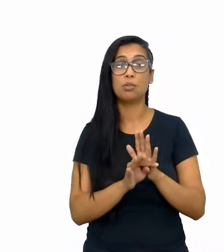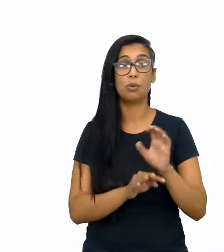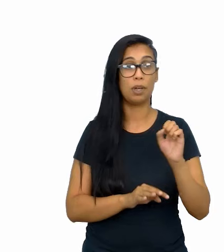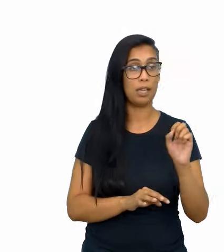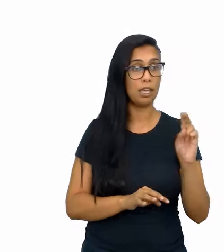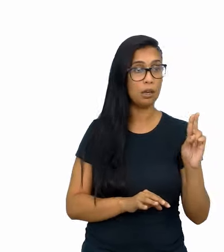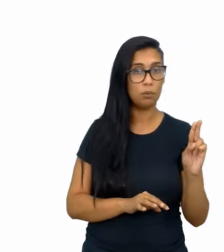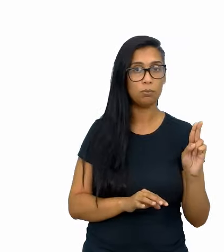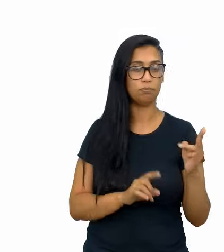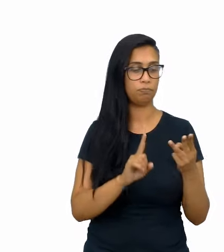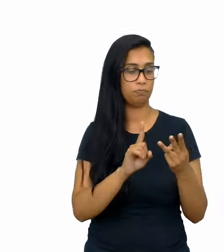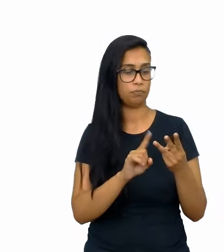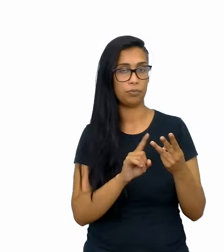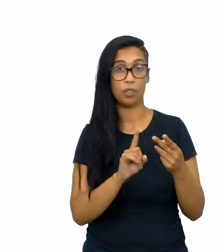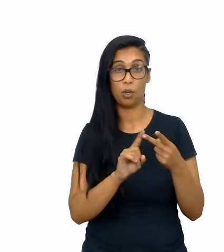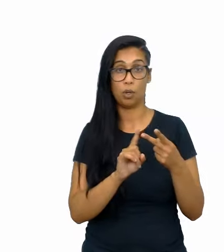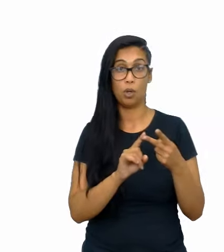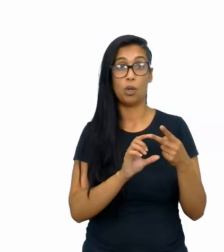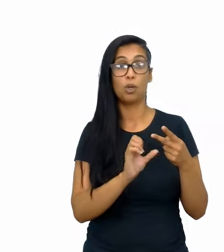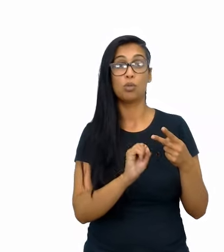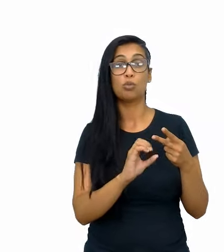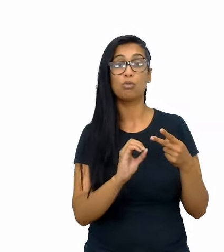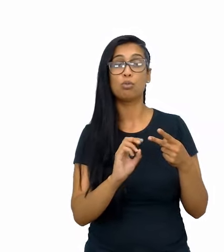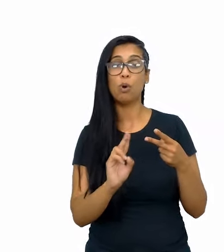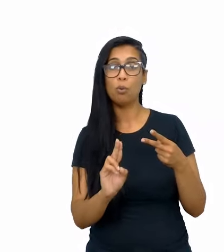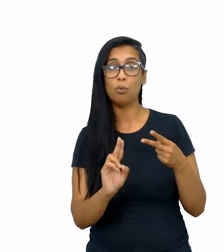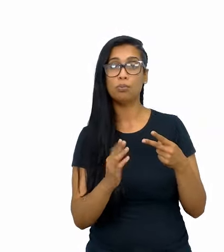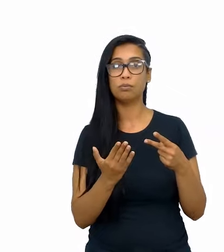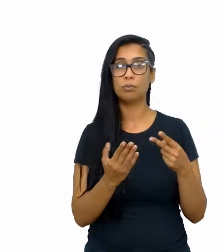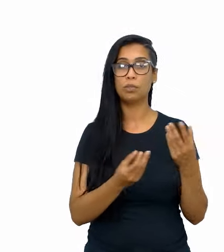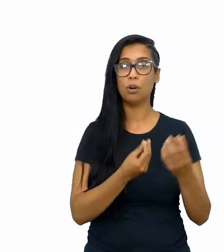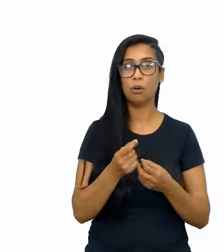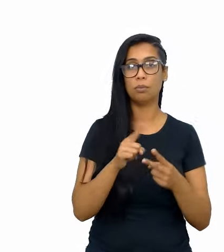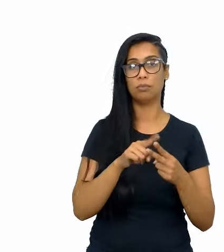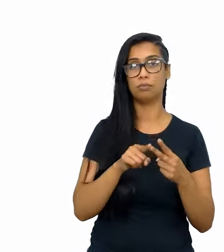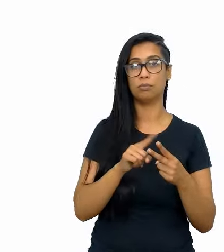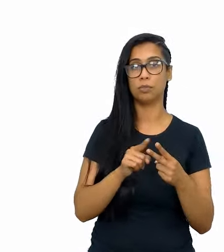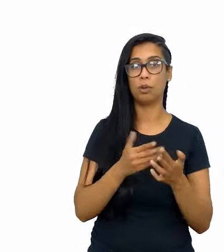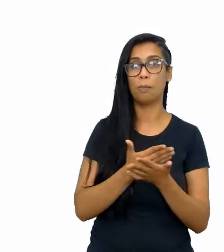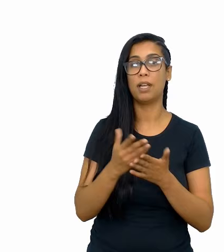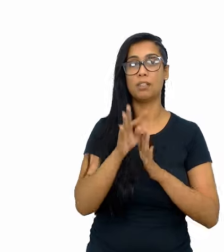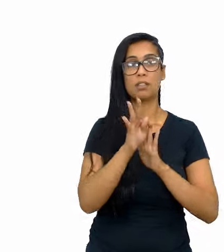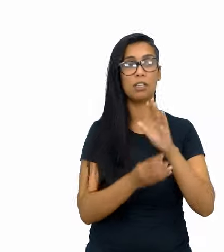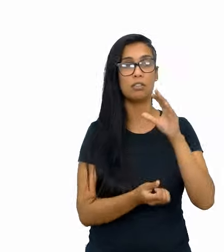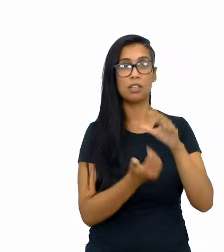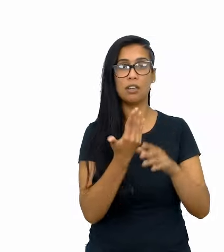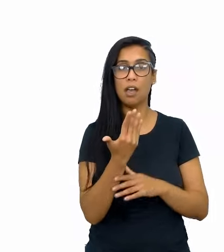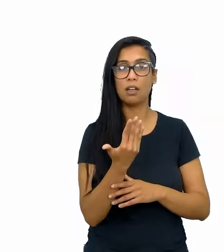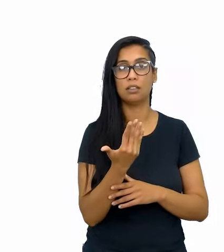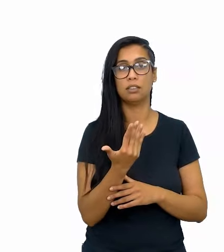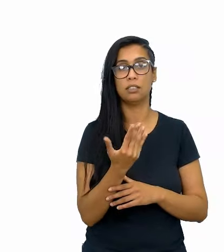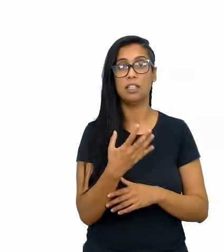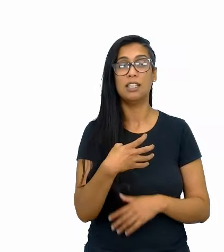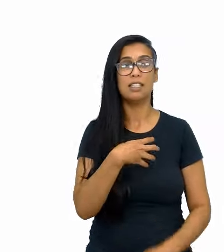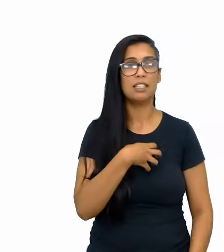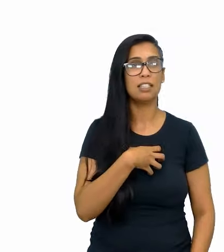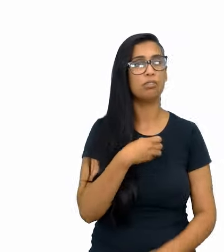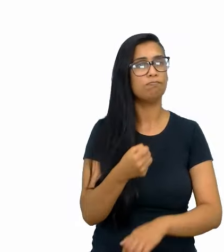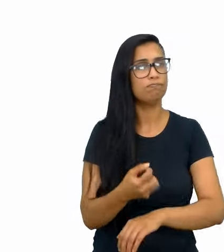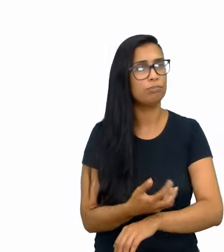explicar por que eles escolheram relatar esse fato e não outro, quais sentimentos que eles